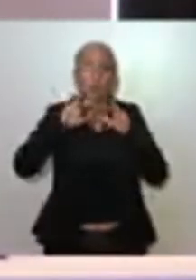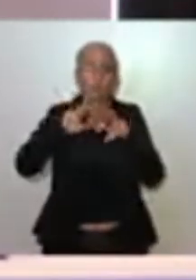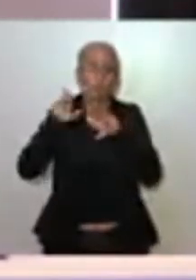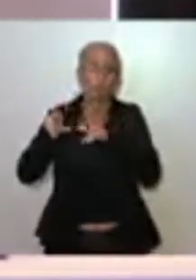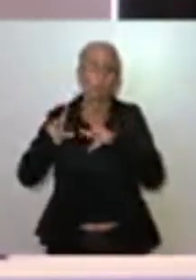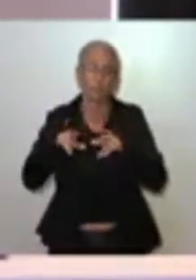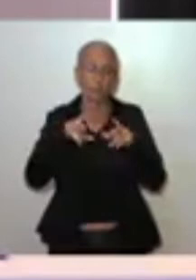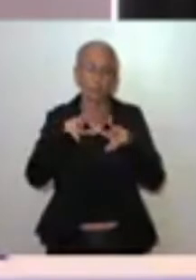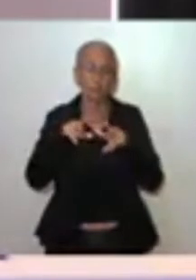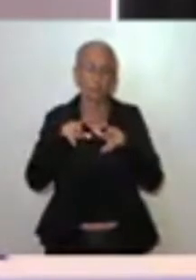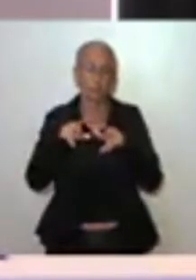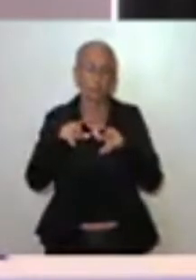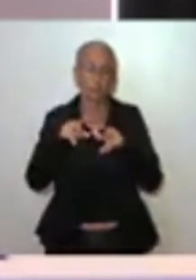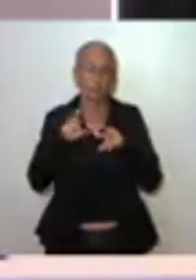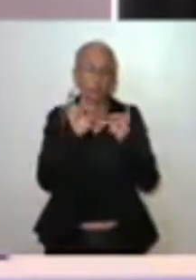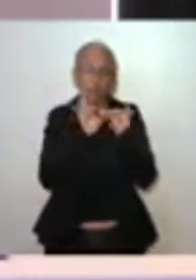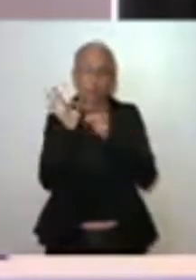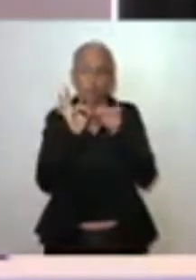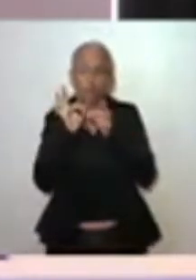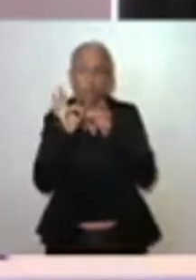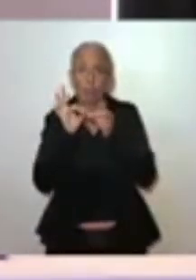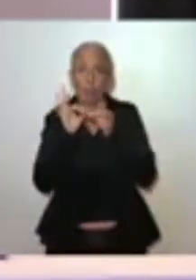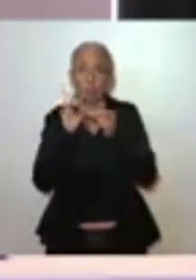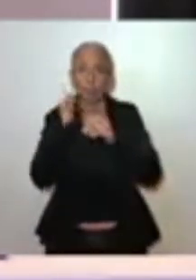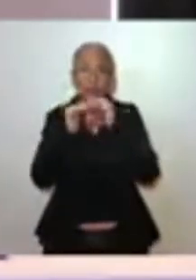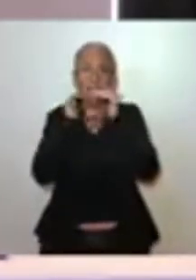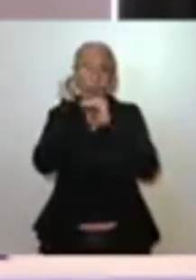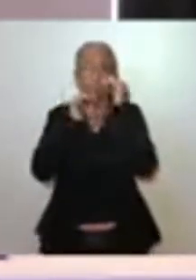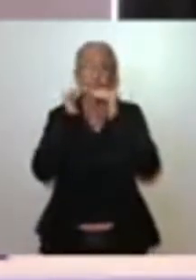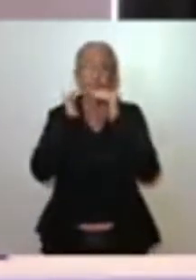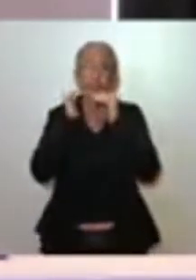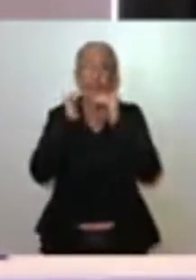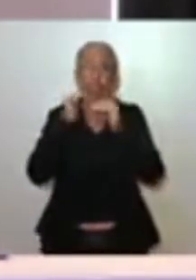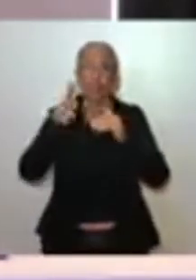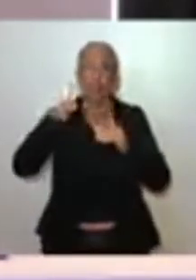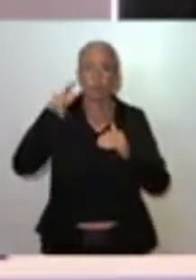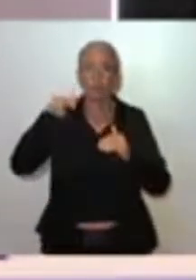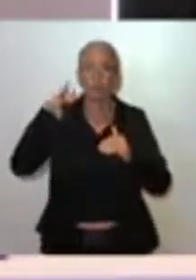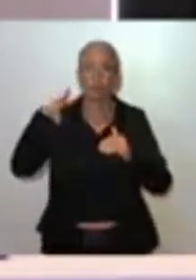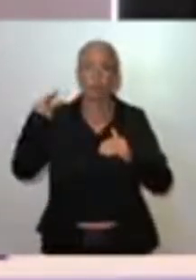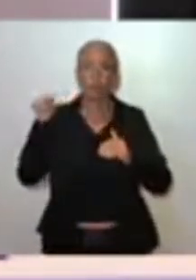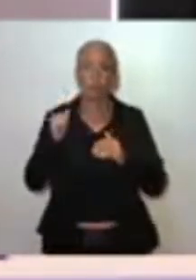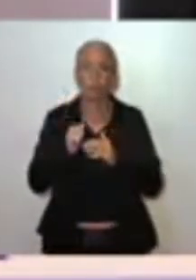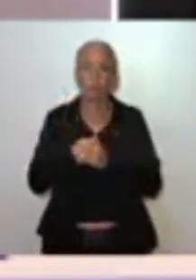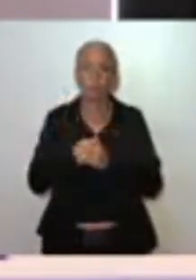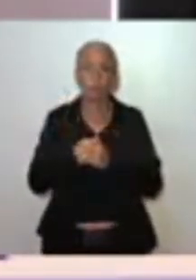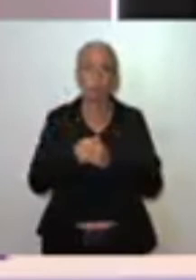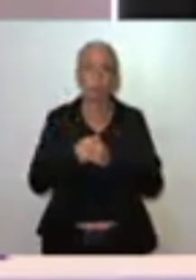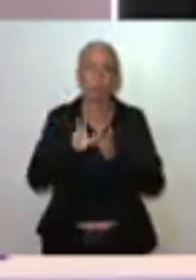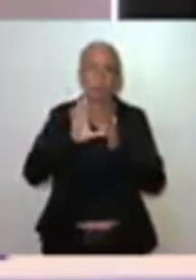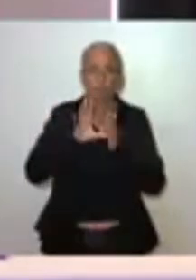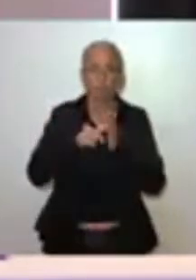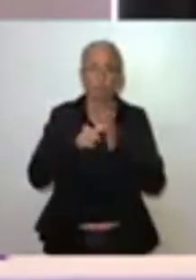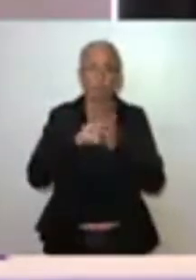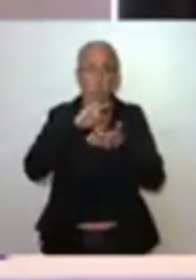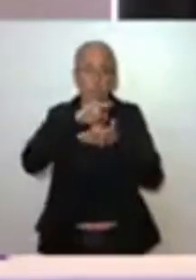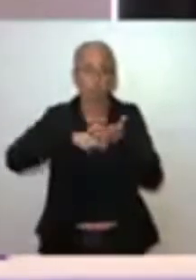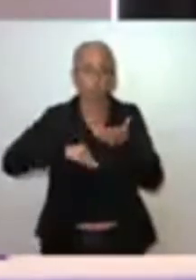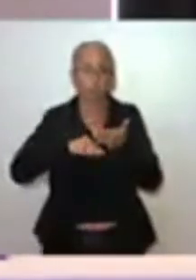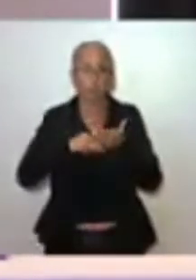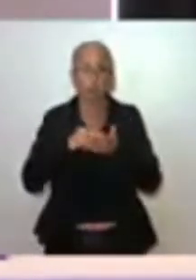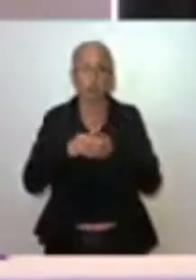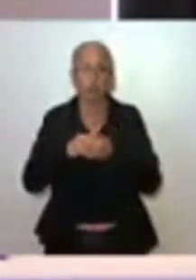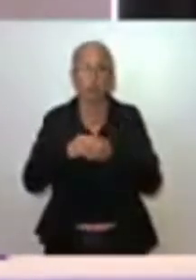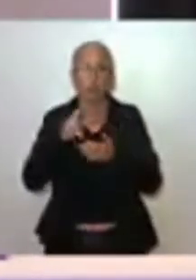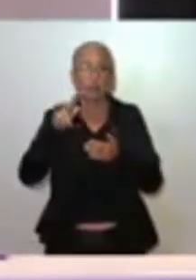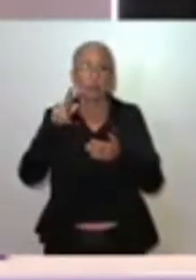aprimoradas de modo que nunca houve Lucas fraude documentada E altamente